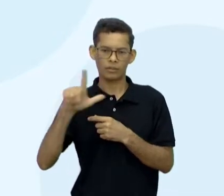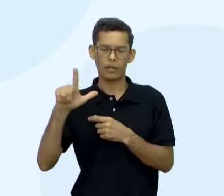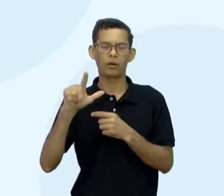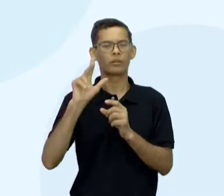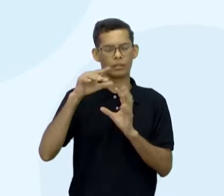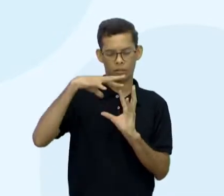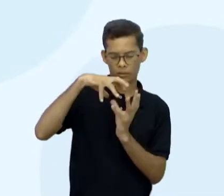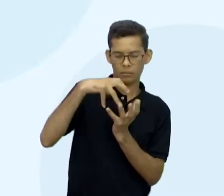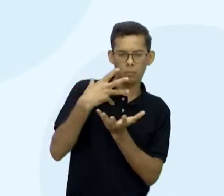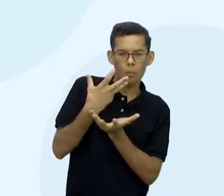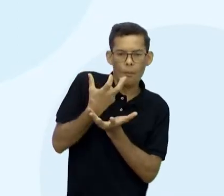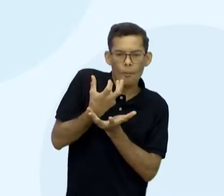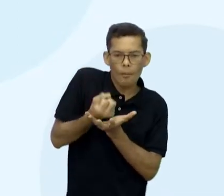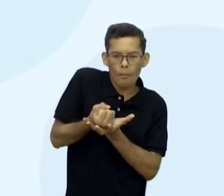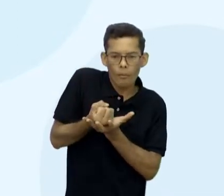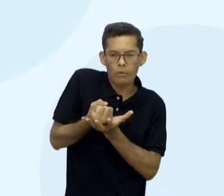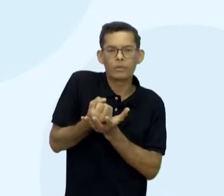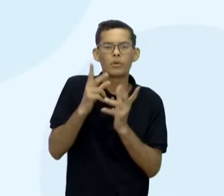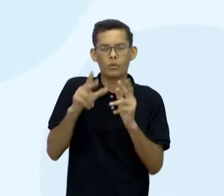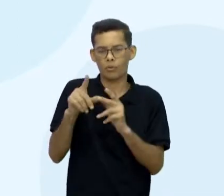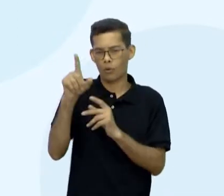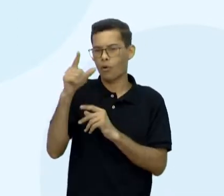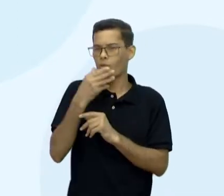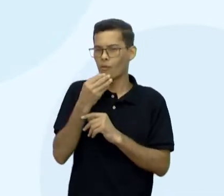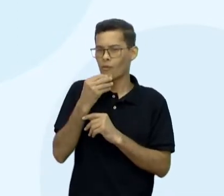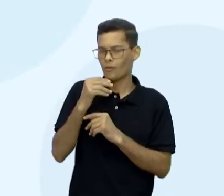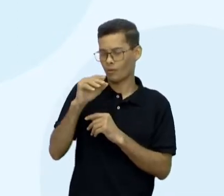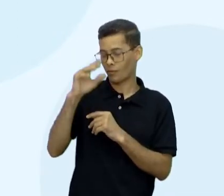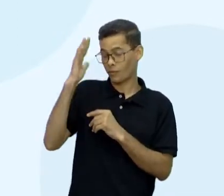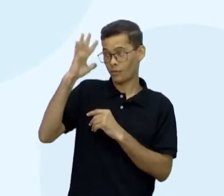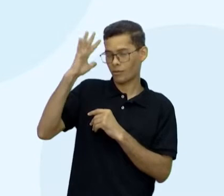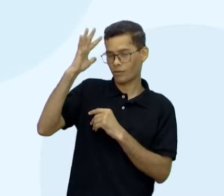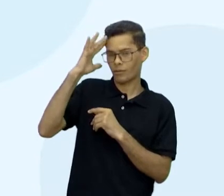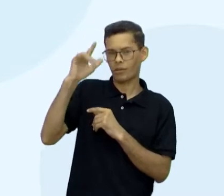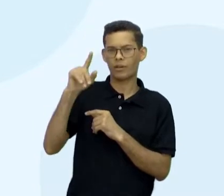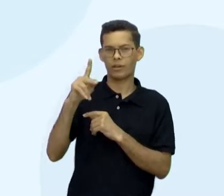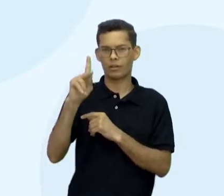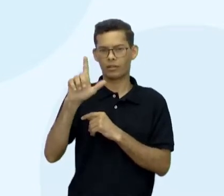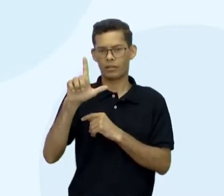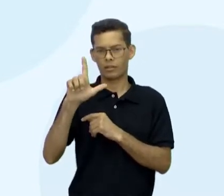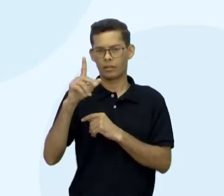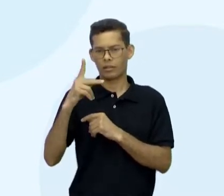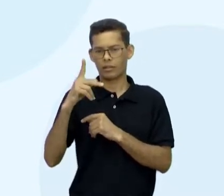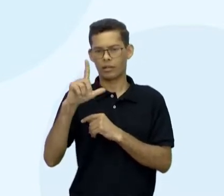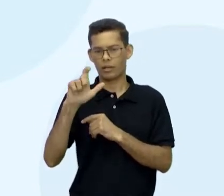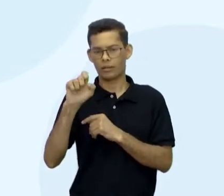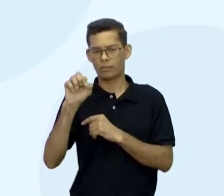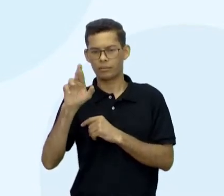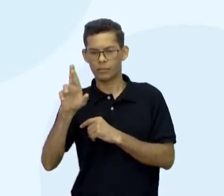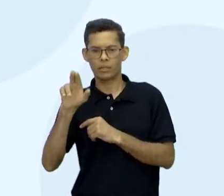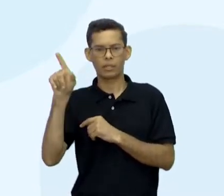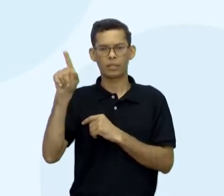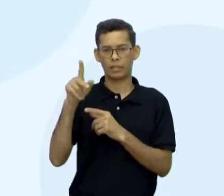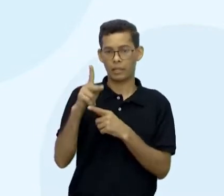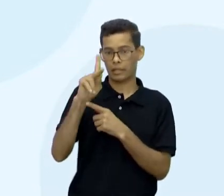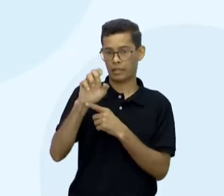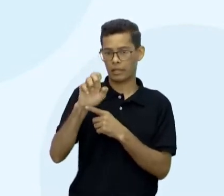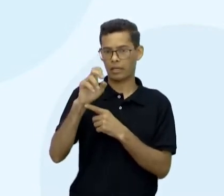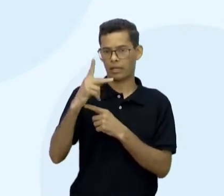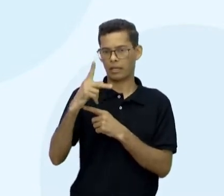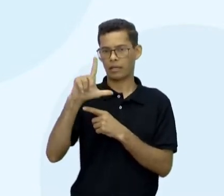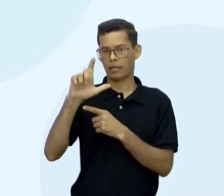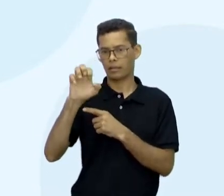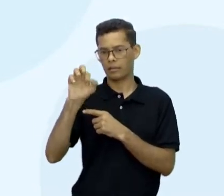vista observacional, né? O Newton, Isaac Newton, com o desenvolvimento do cálculo, ele chegou nessa mesma fórmula